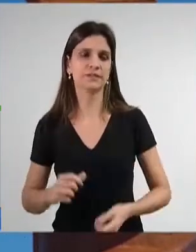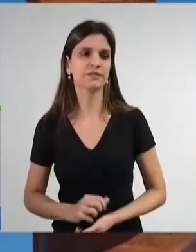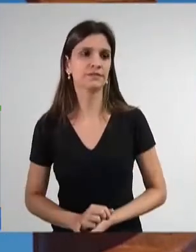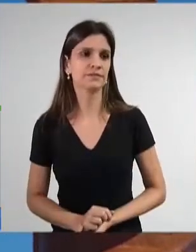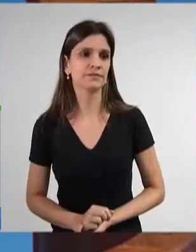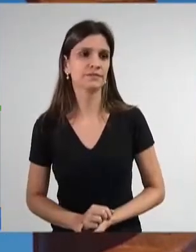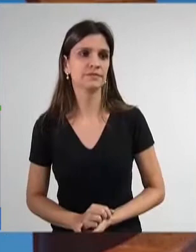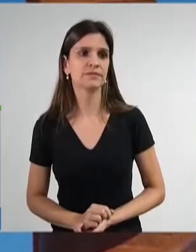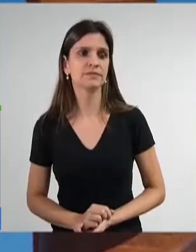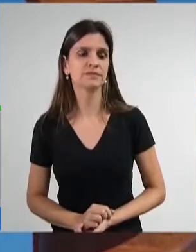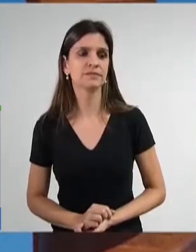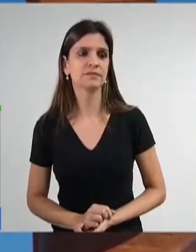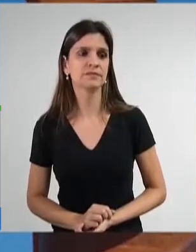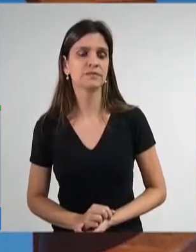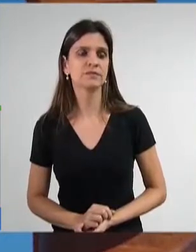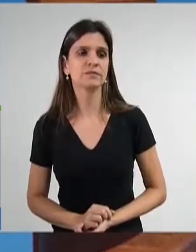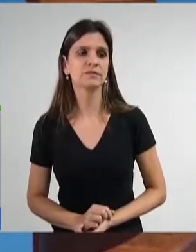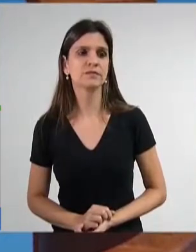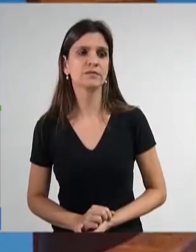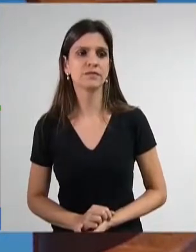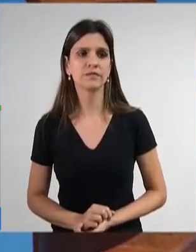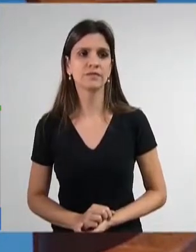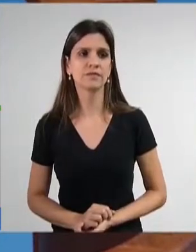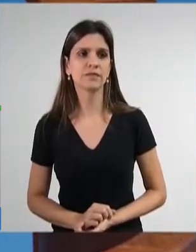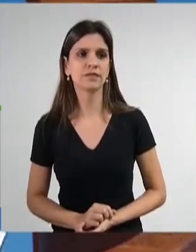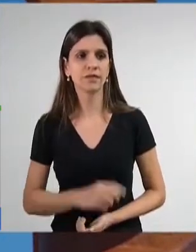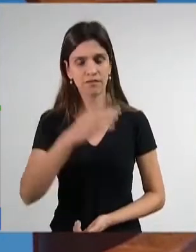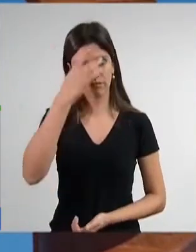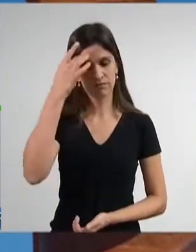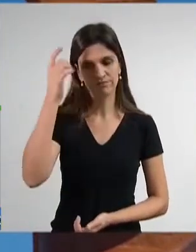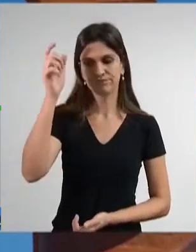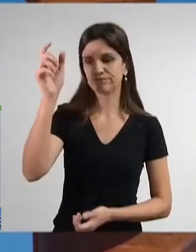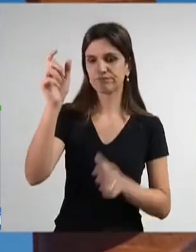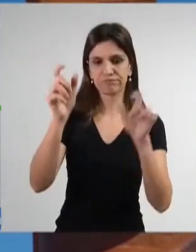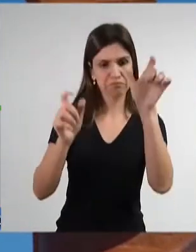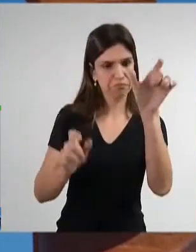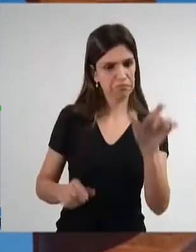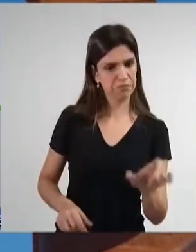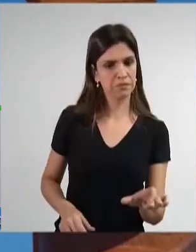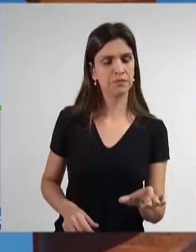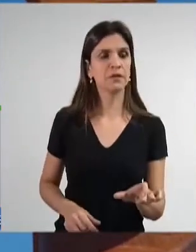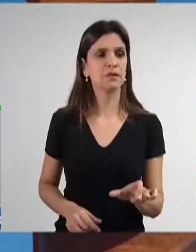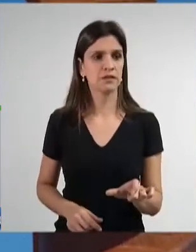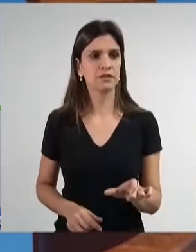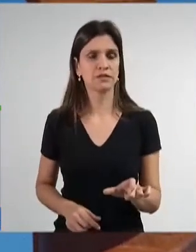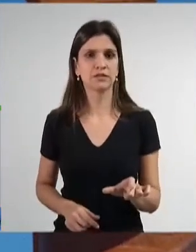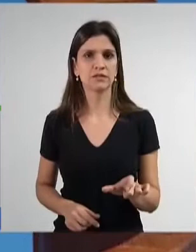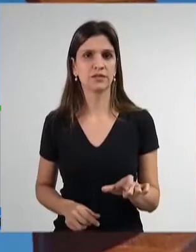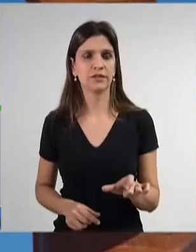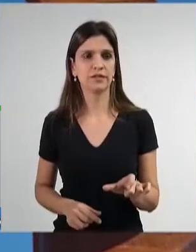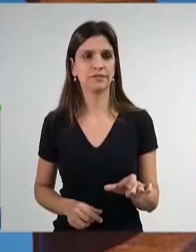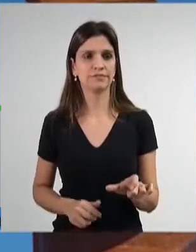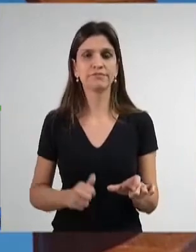é exatamente porque a pessoa fez essa união que não combina